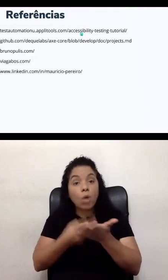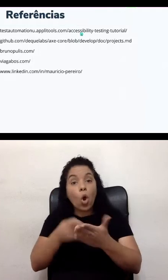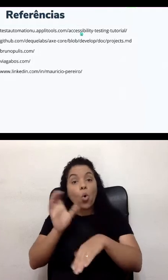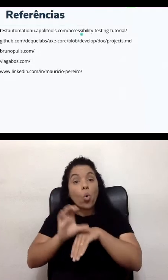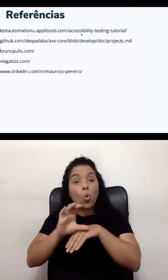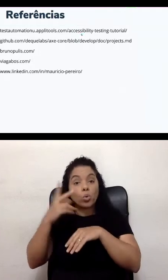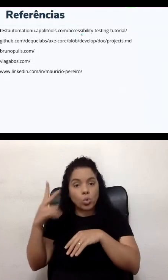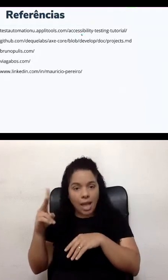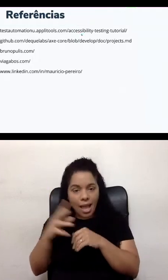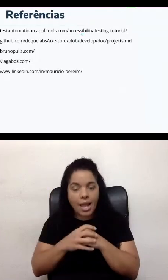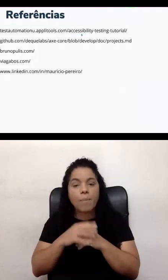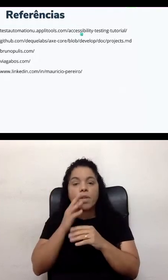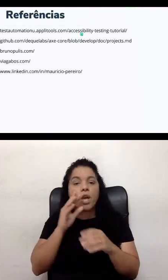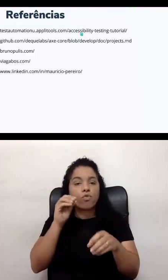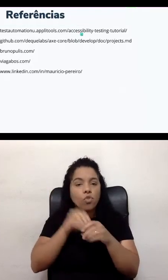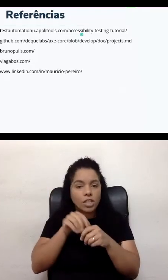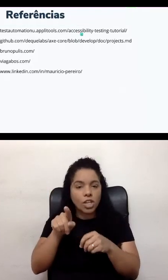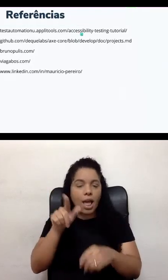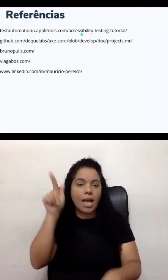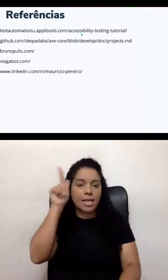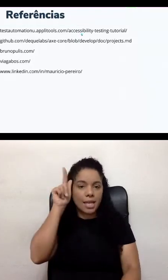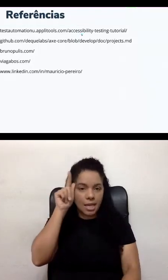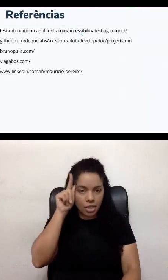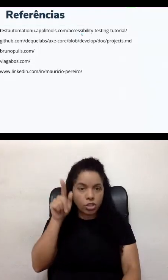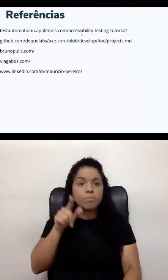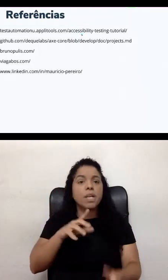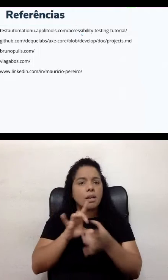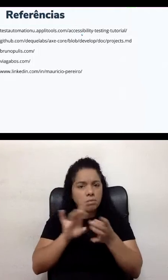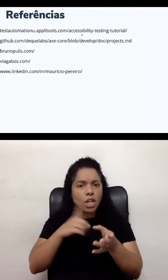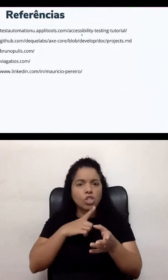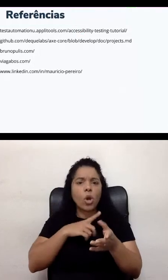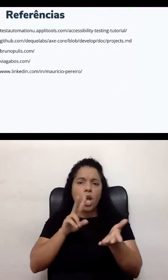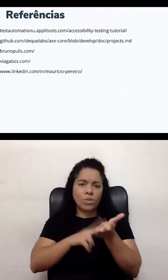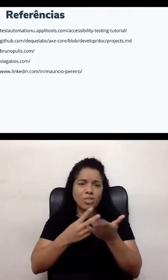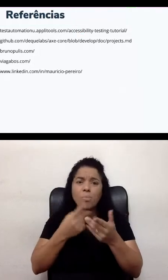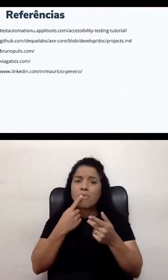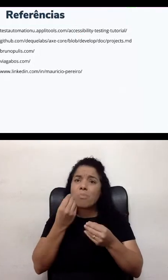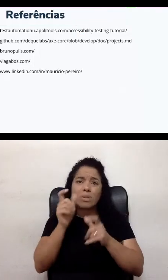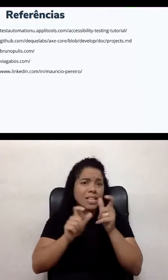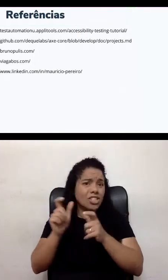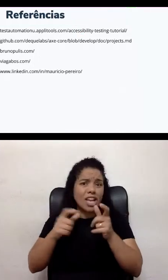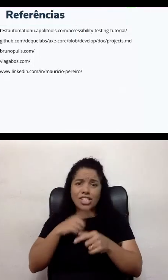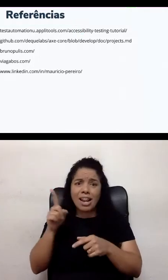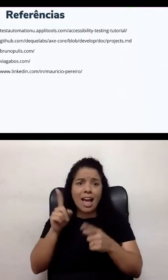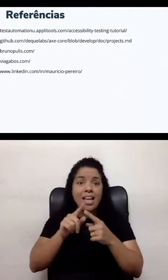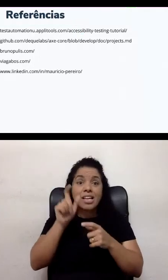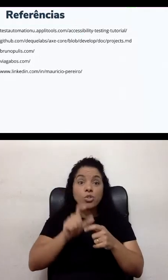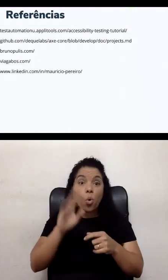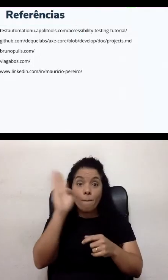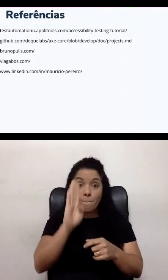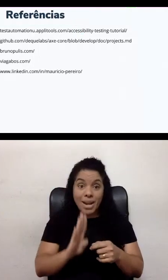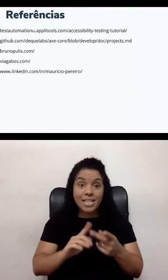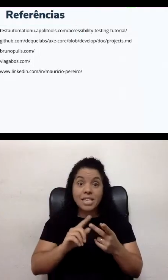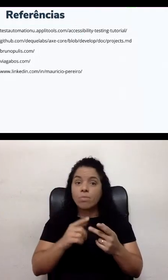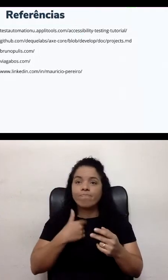vou deixar lá depois no meu Git. Ela deixou eu traduzir, porque eu falei para ela, tem muita gente lá no Brasil, tem muita gente aqui no Brasil